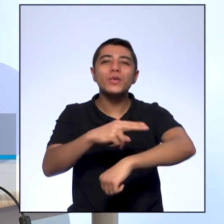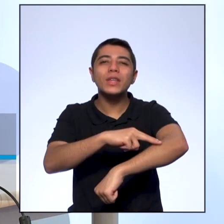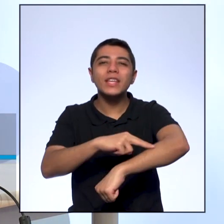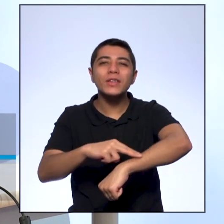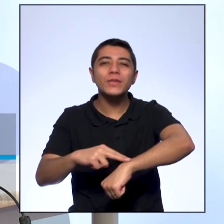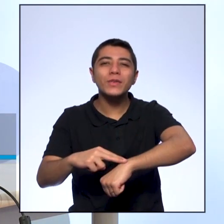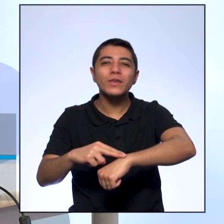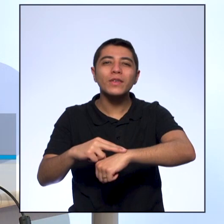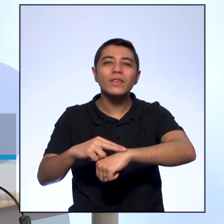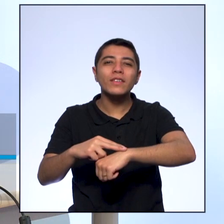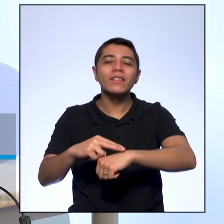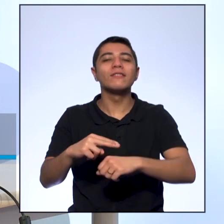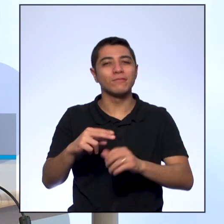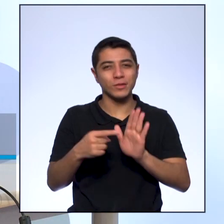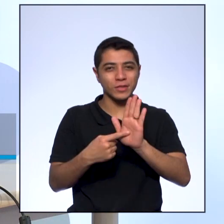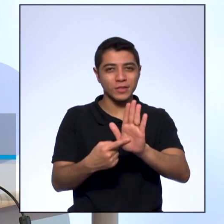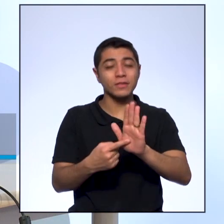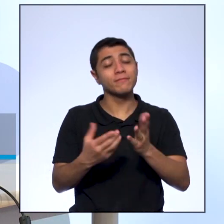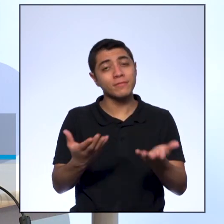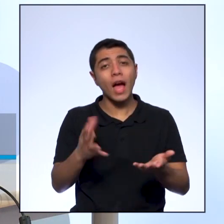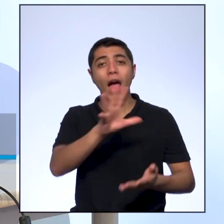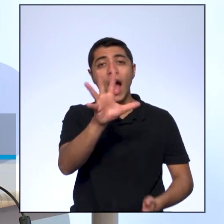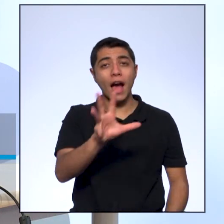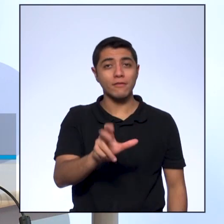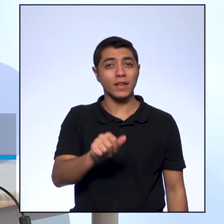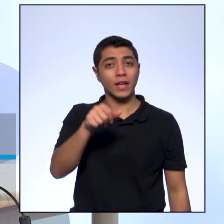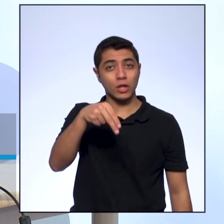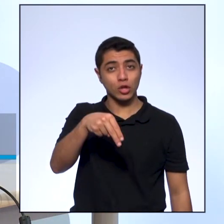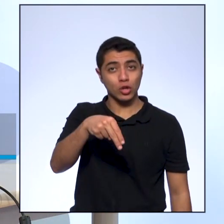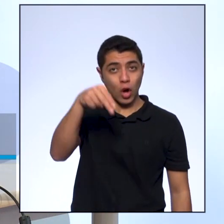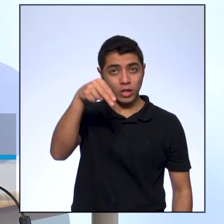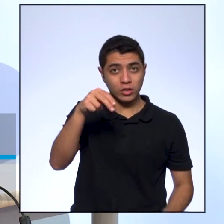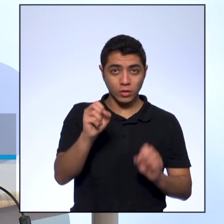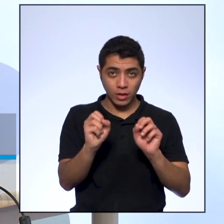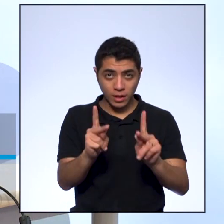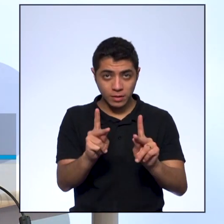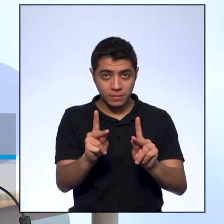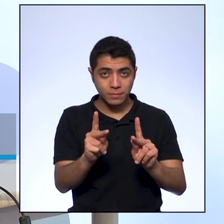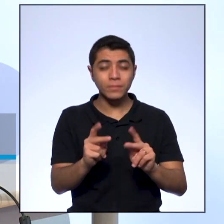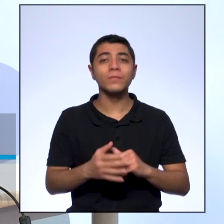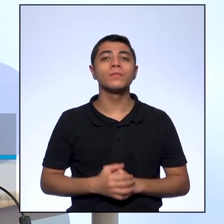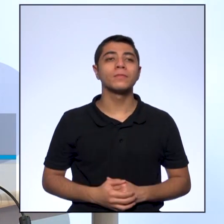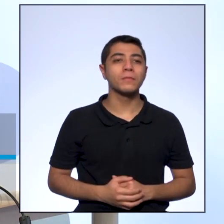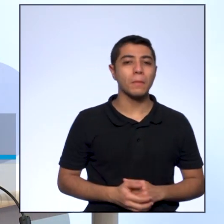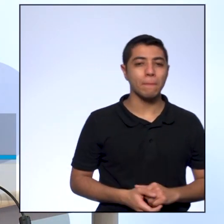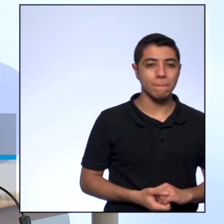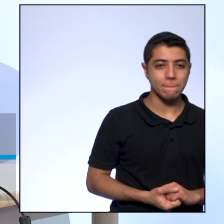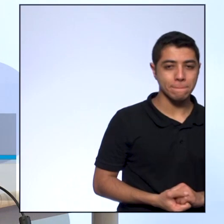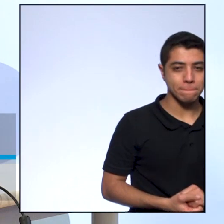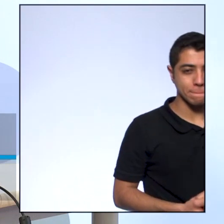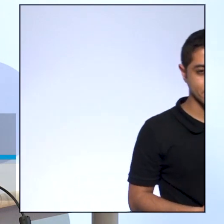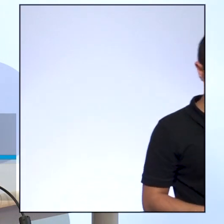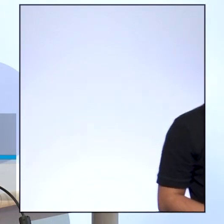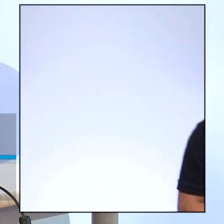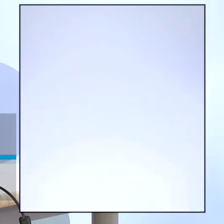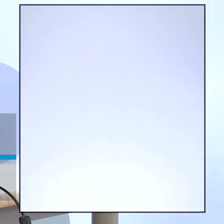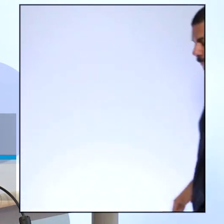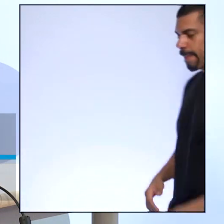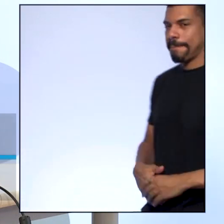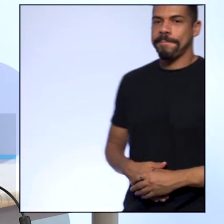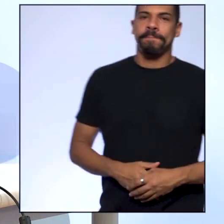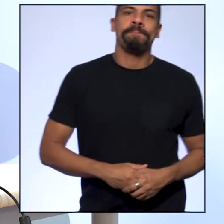continuando a nossa aula, nós vamos ver um pouquinho sobre a questão da escrita egípcia, tá? Então, vai aparecer uma imagem aí na tela